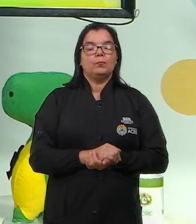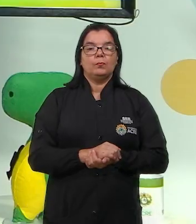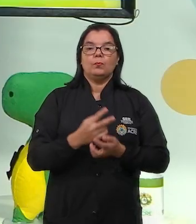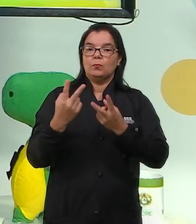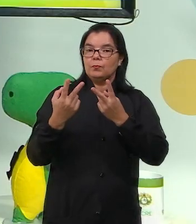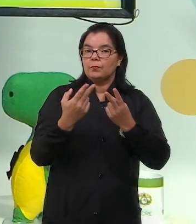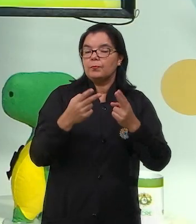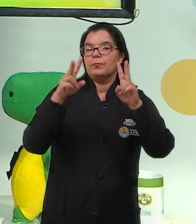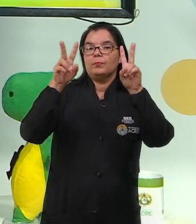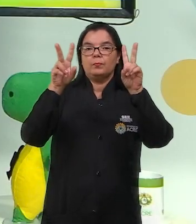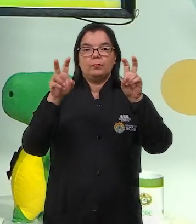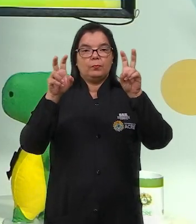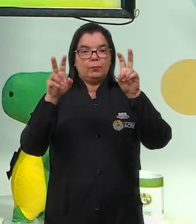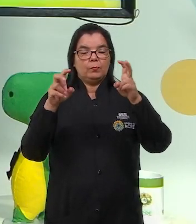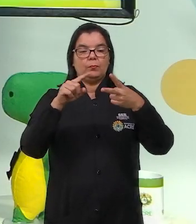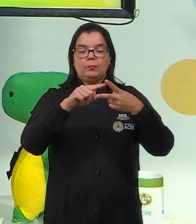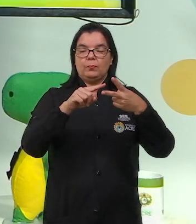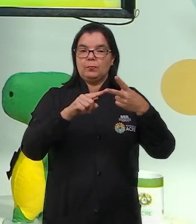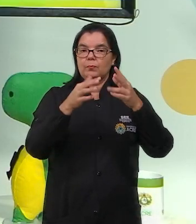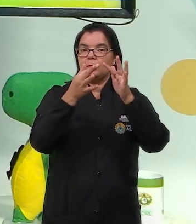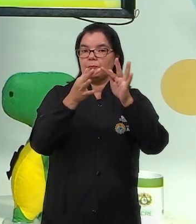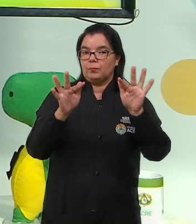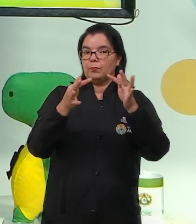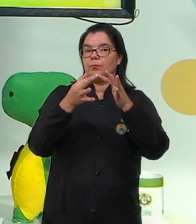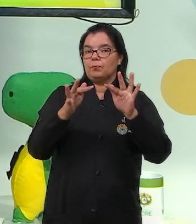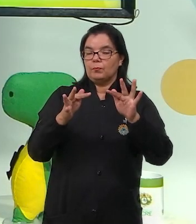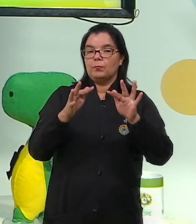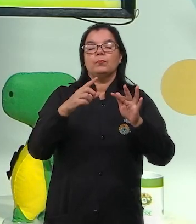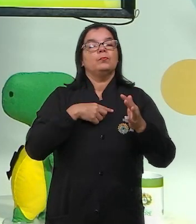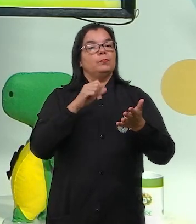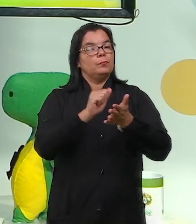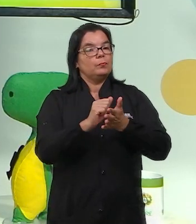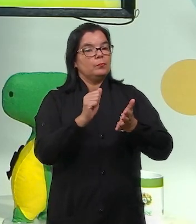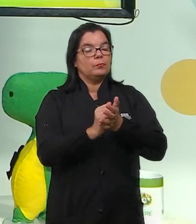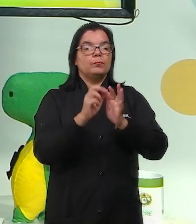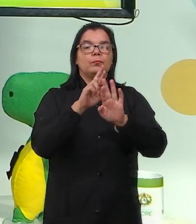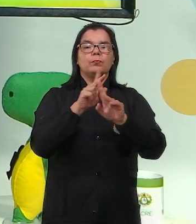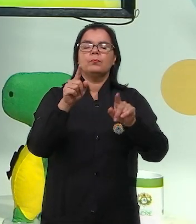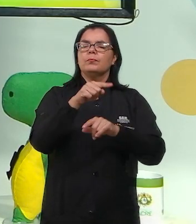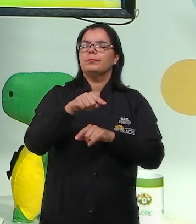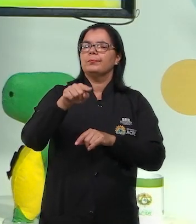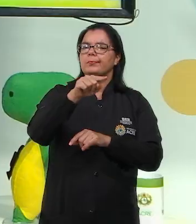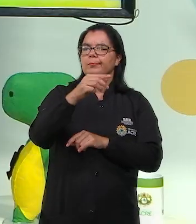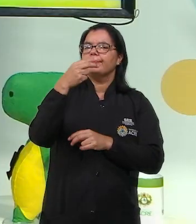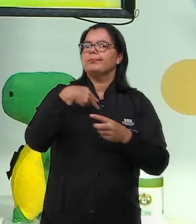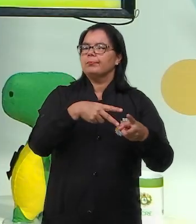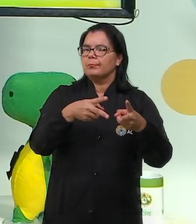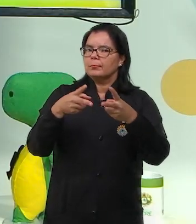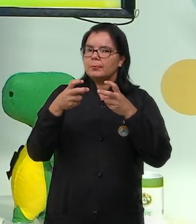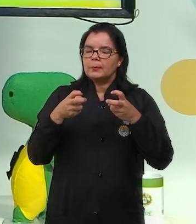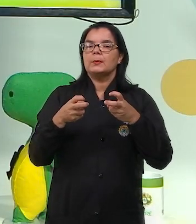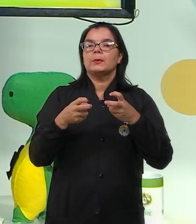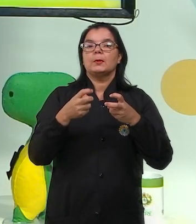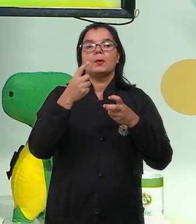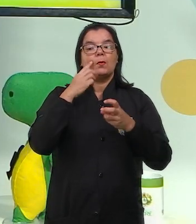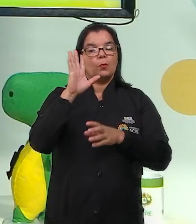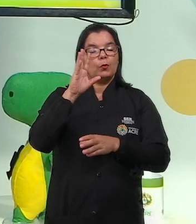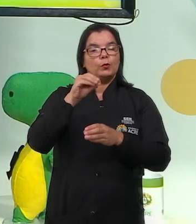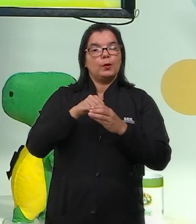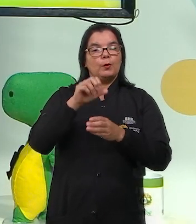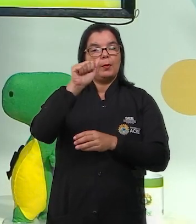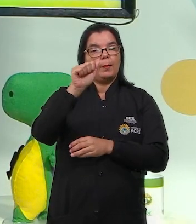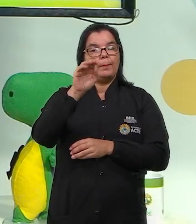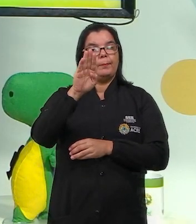mesmo fato, das duas frases passadas de forma diferente, o que é que vocês conseguiram perceber? E dentro dessas